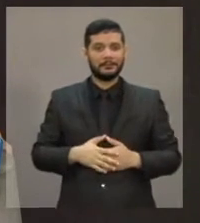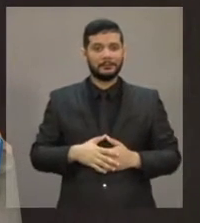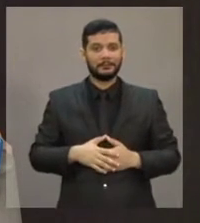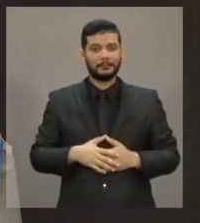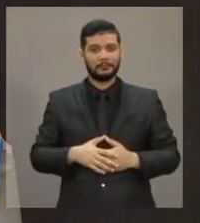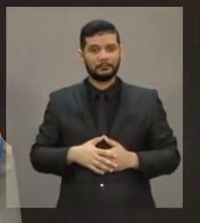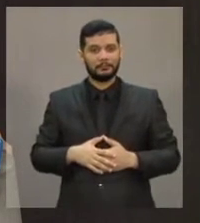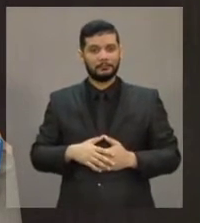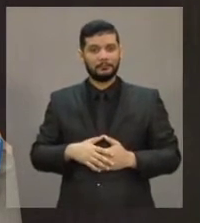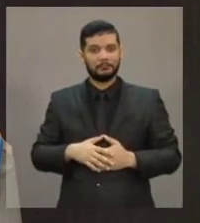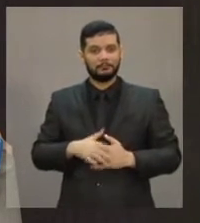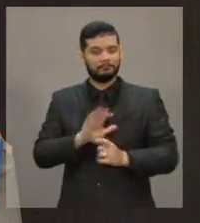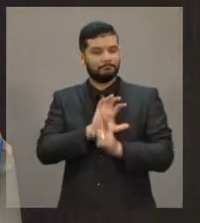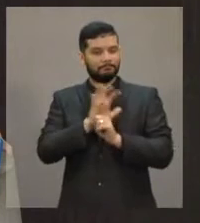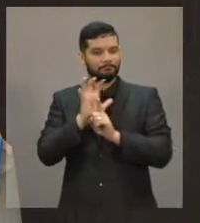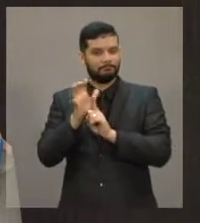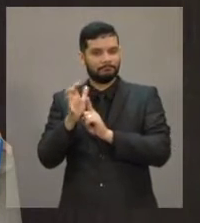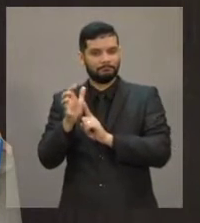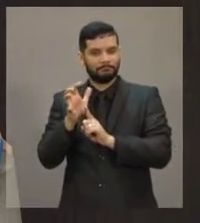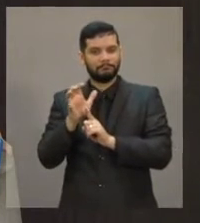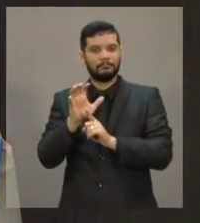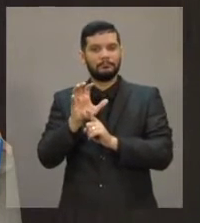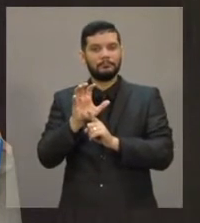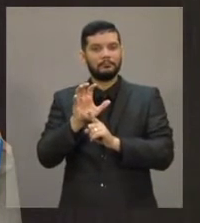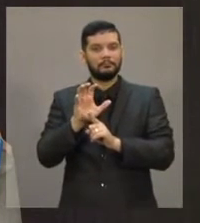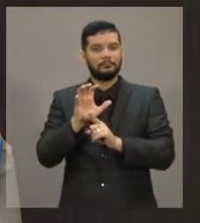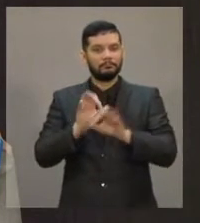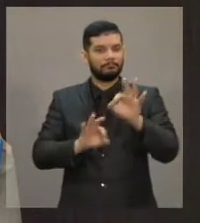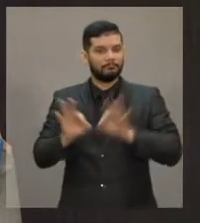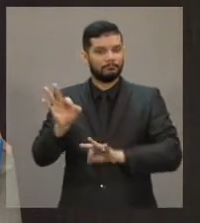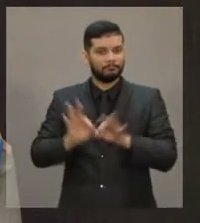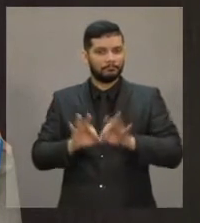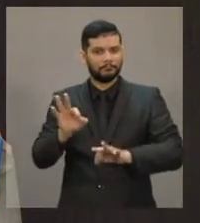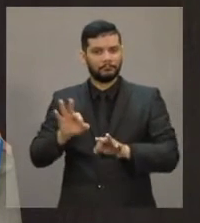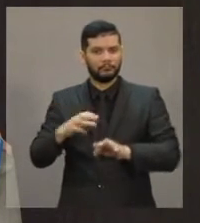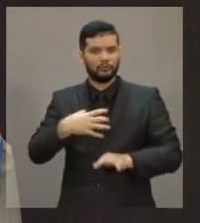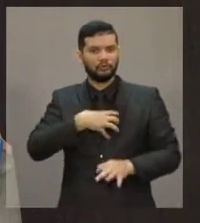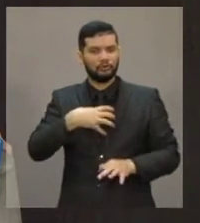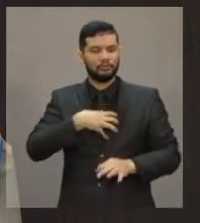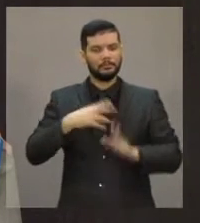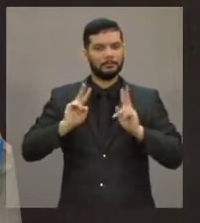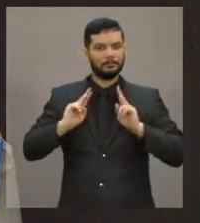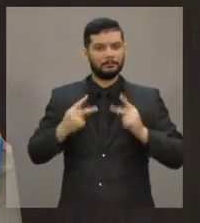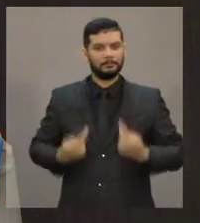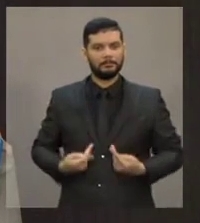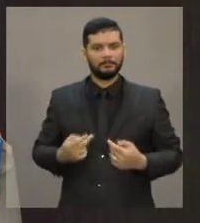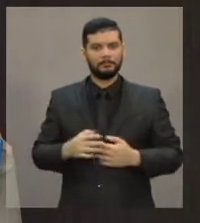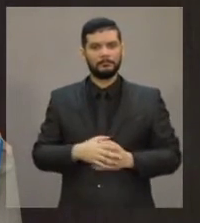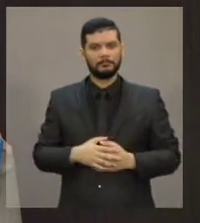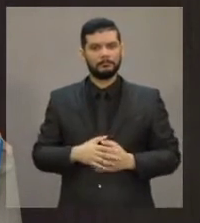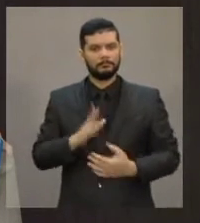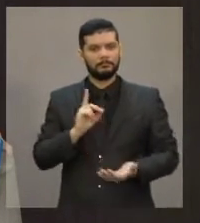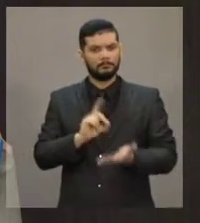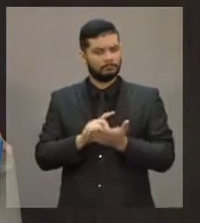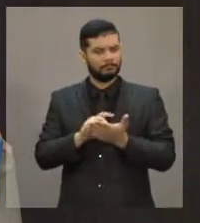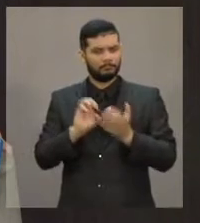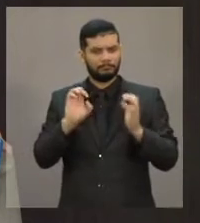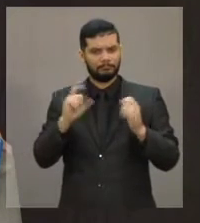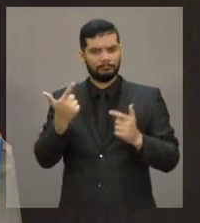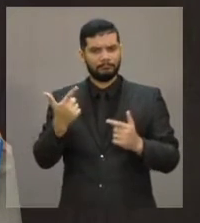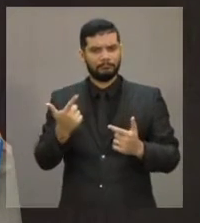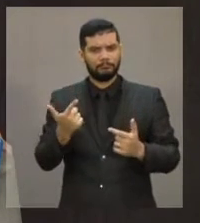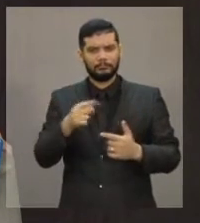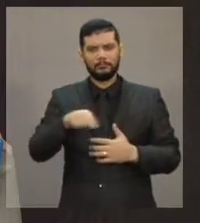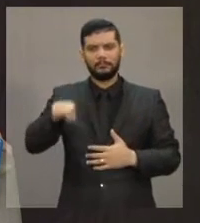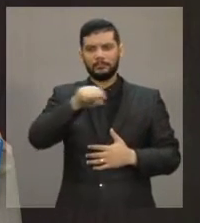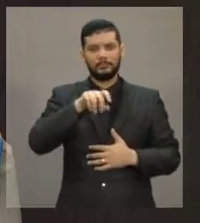nessa manipulação, que é uma manipulação dos sentimentos humanos. Claro, todas as pessoas, veja, a pessoa está